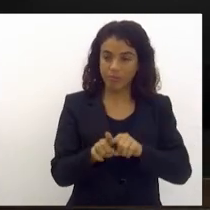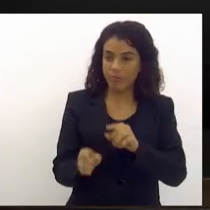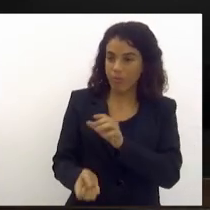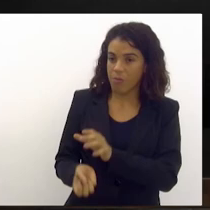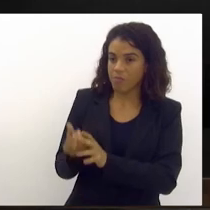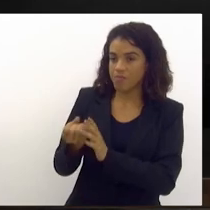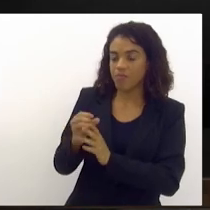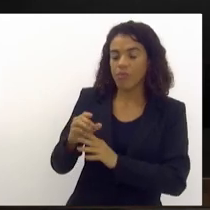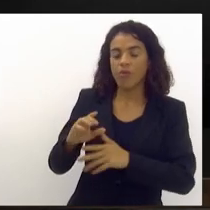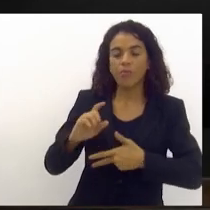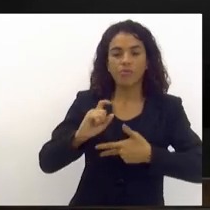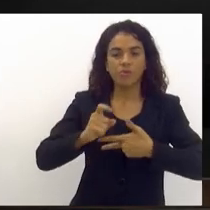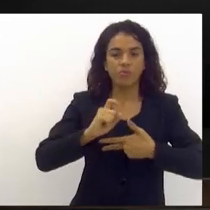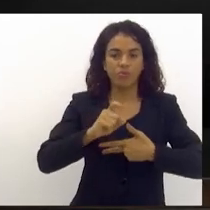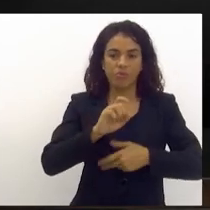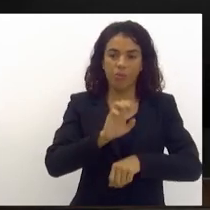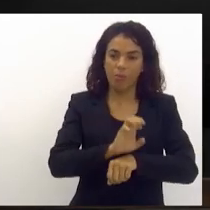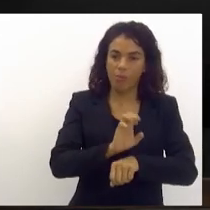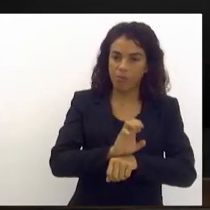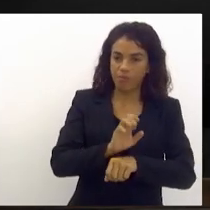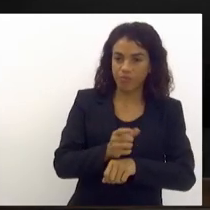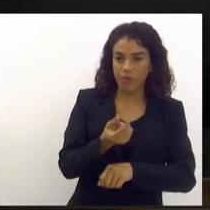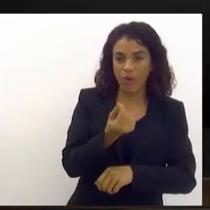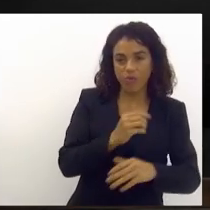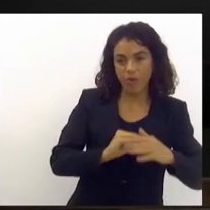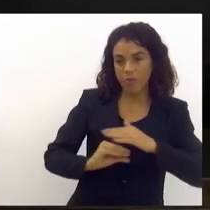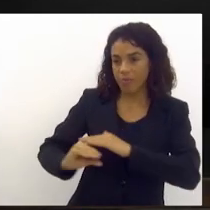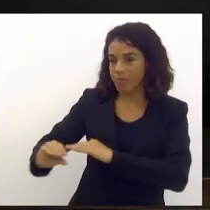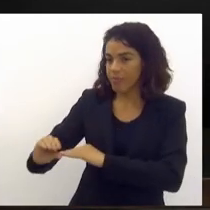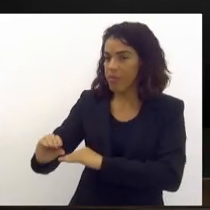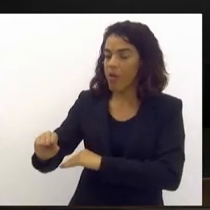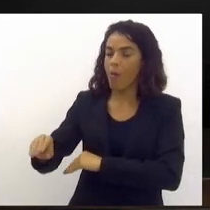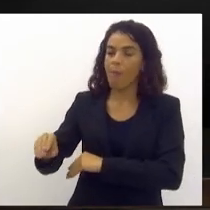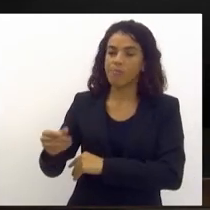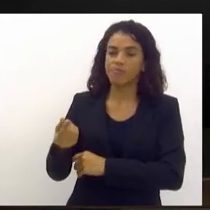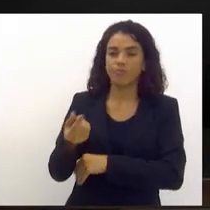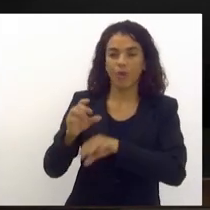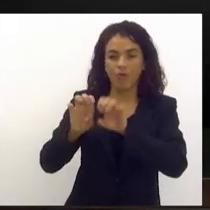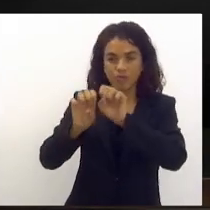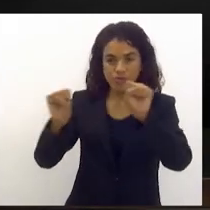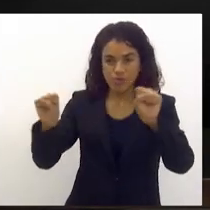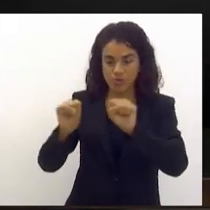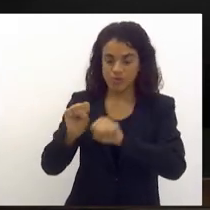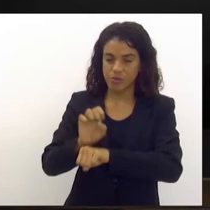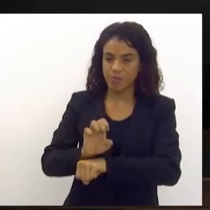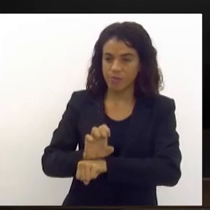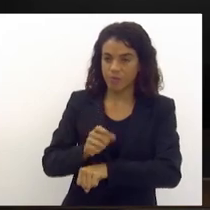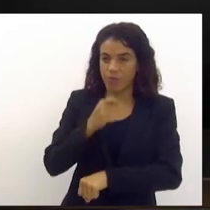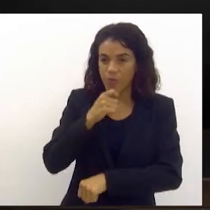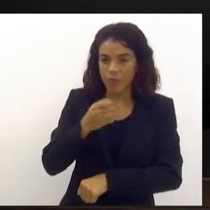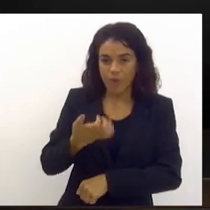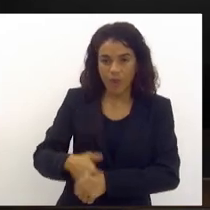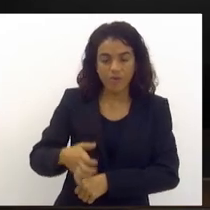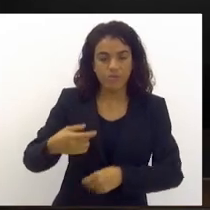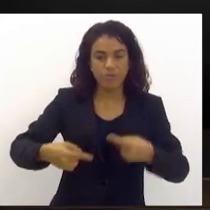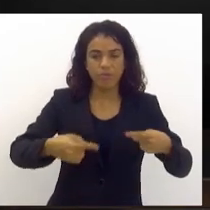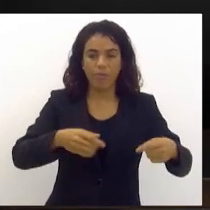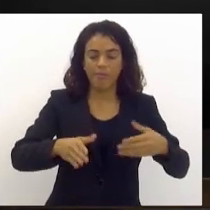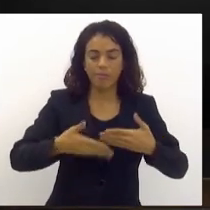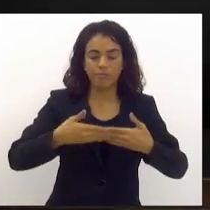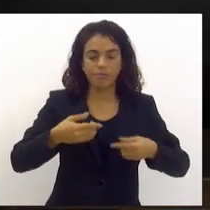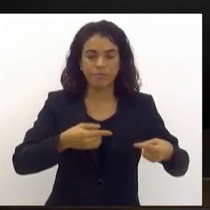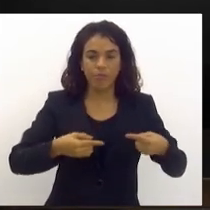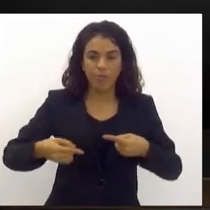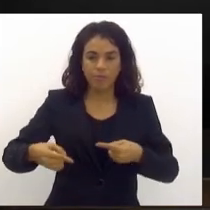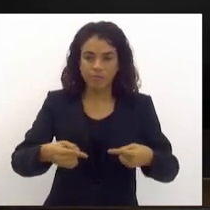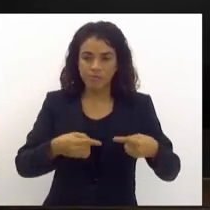do Poder Executivo Estadual ao Tesouro Estadual. Em discussão, não havendo quem queira discutir, encerrada a